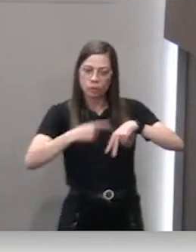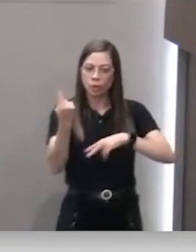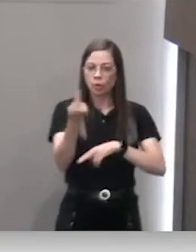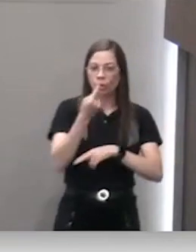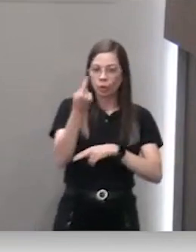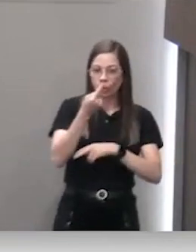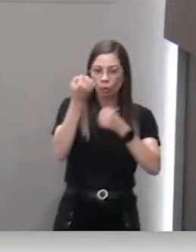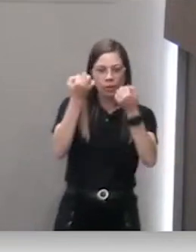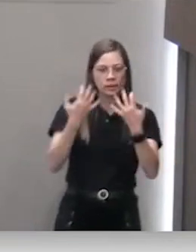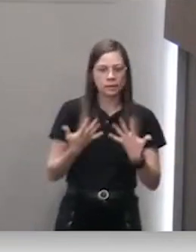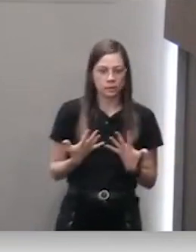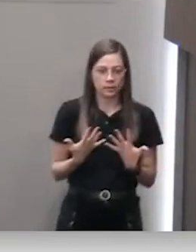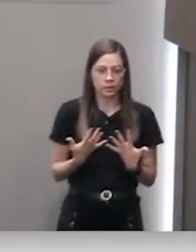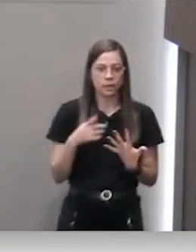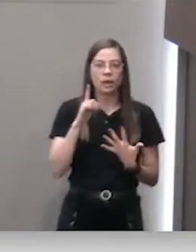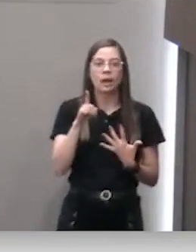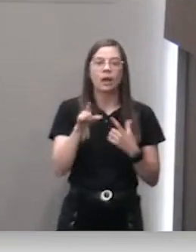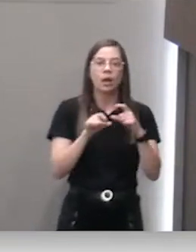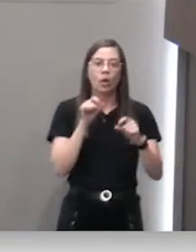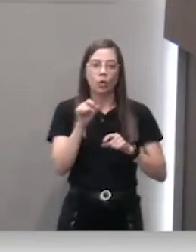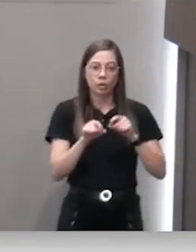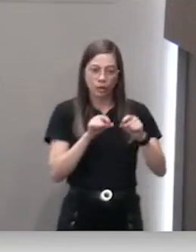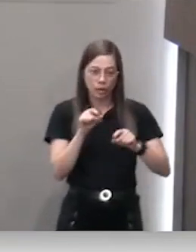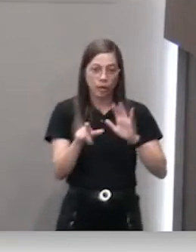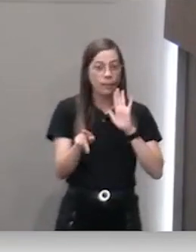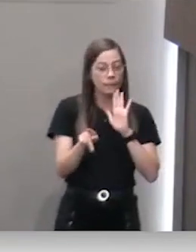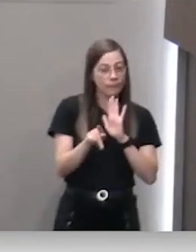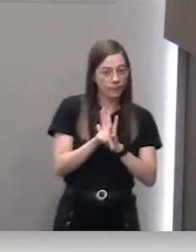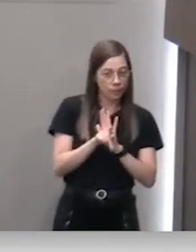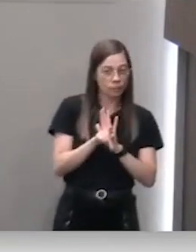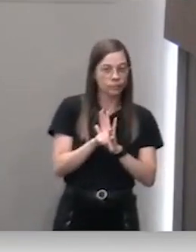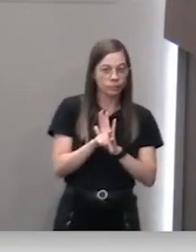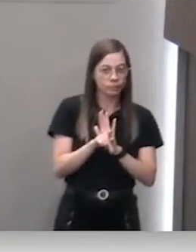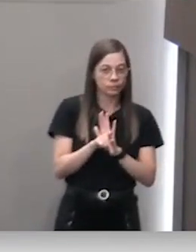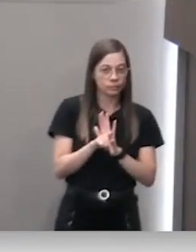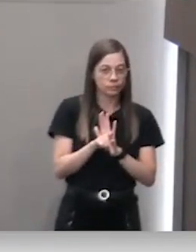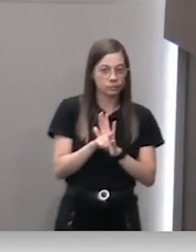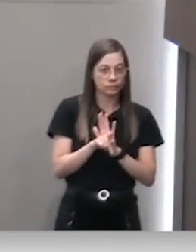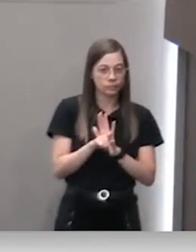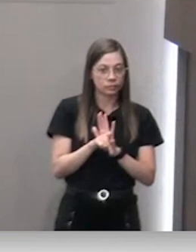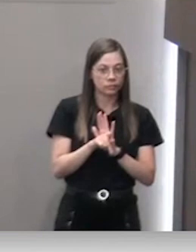finalidade única. É a finalidade de